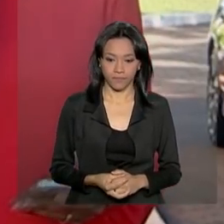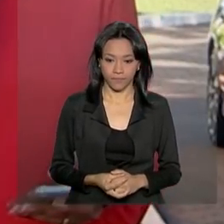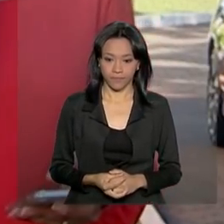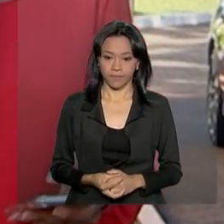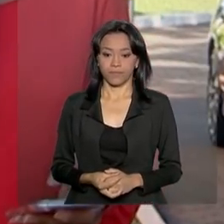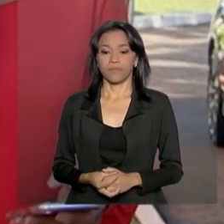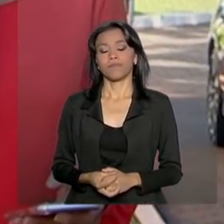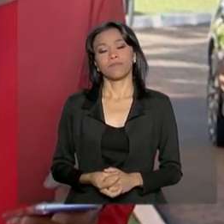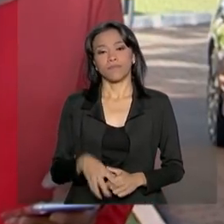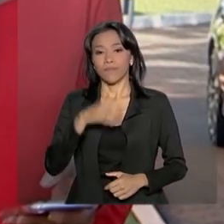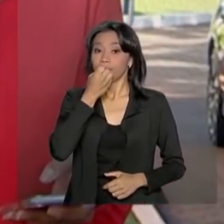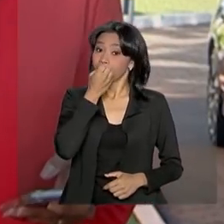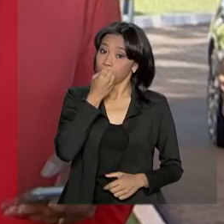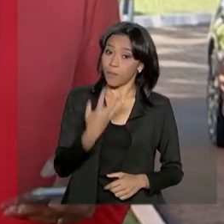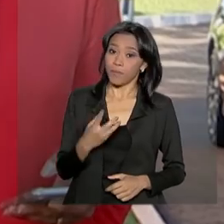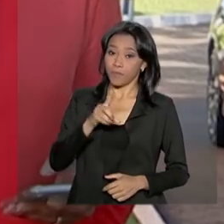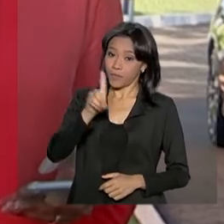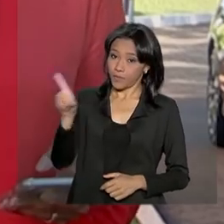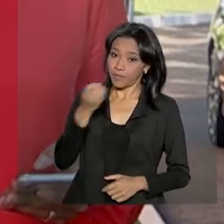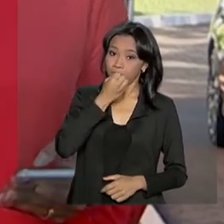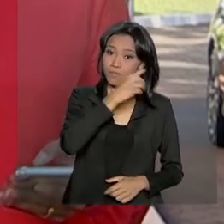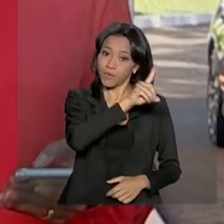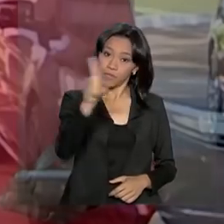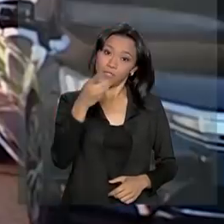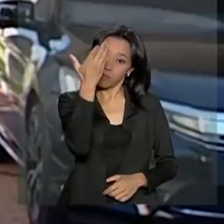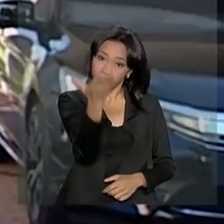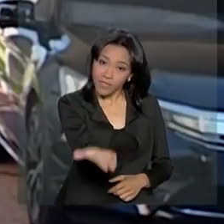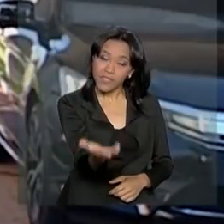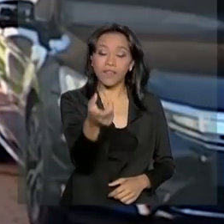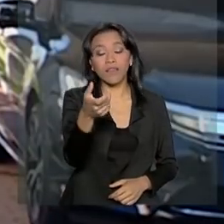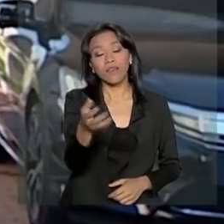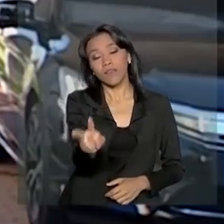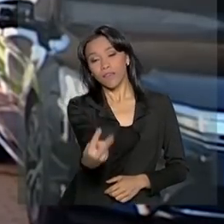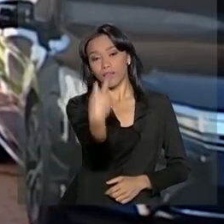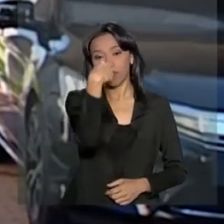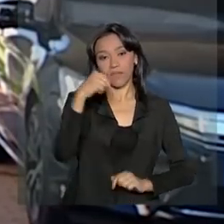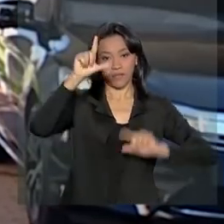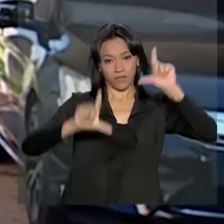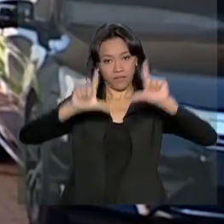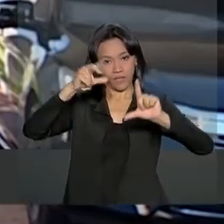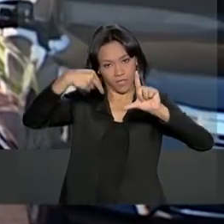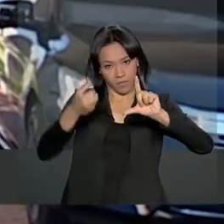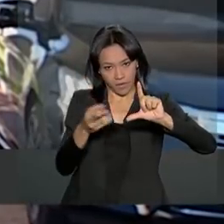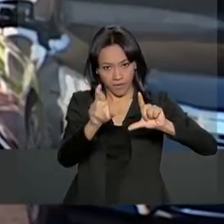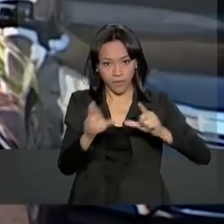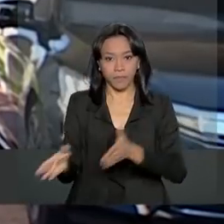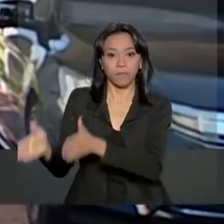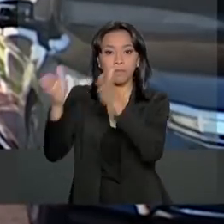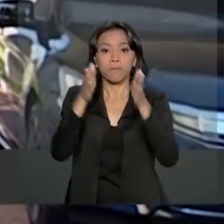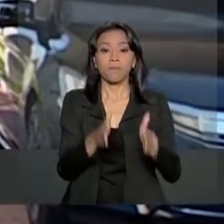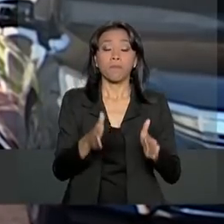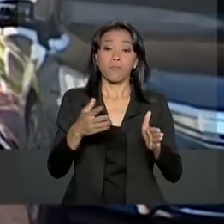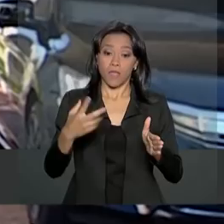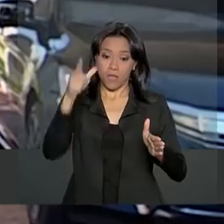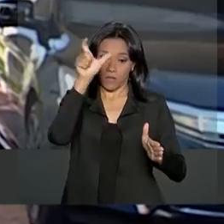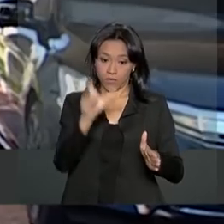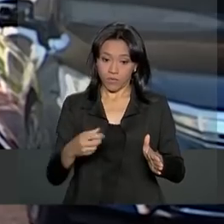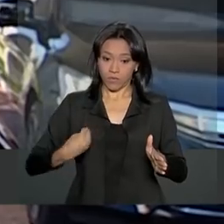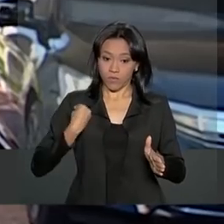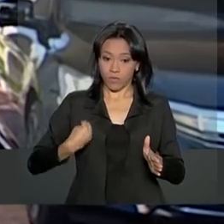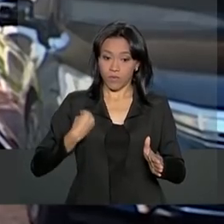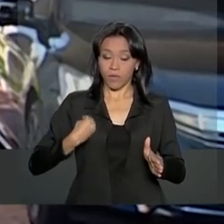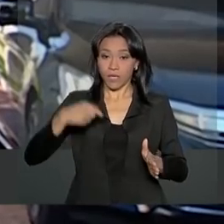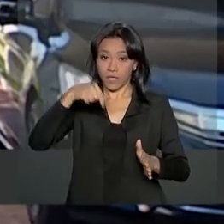Olá, Ricardo, bom dia para você. Bom dia para você que acompanha a NBR, a TV do Governo Federal. Eu estou na vice-presidência, onde